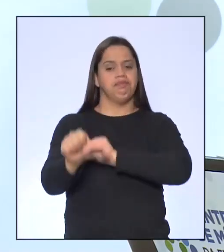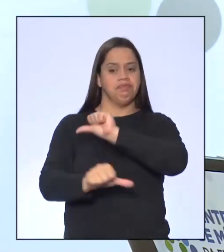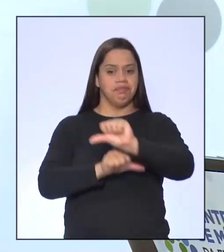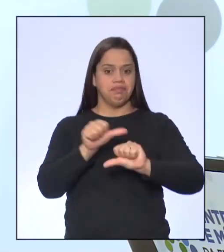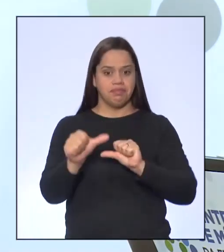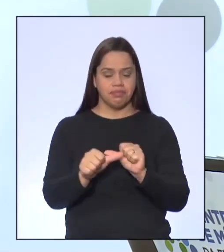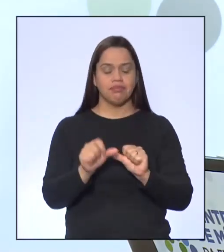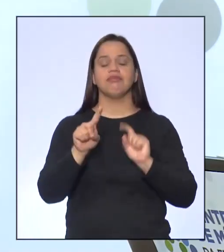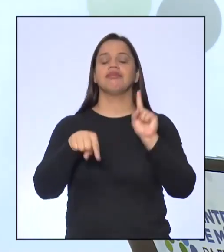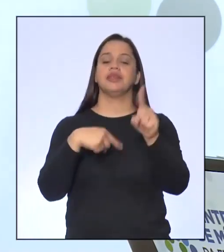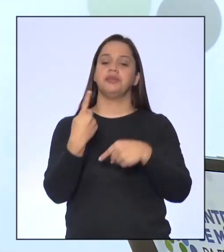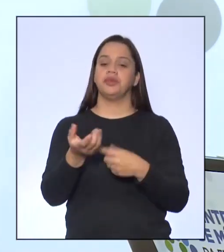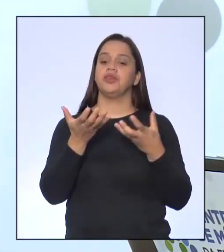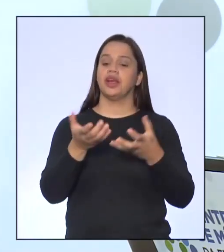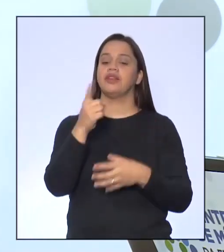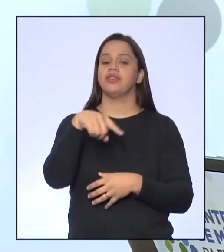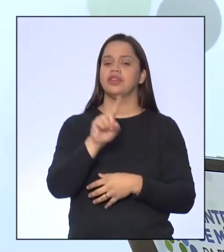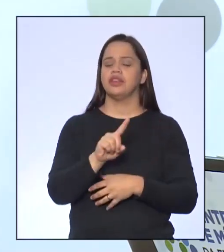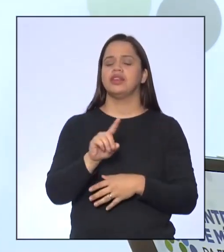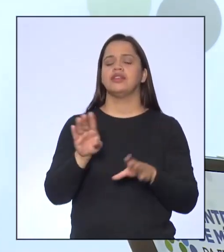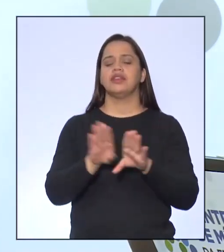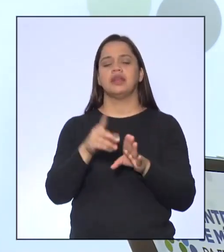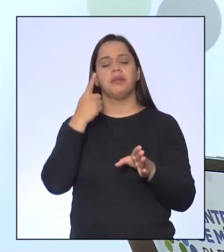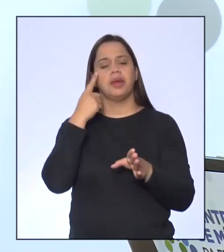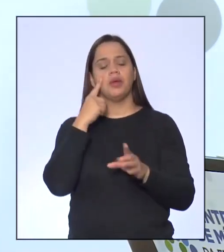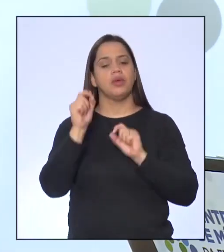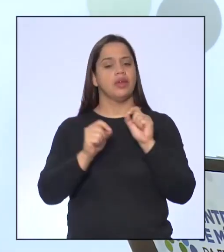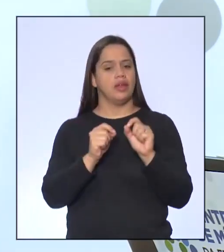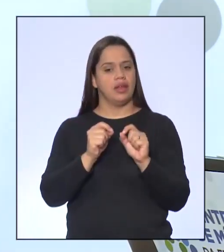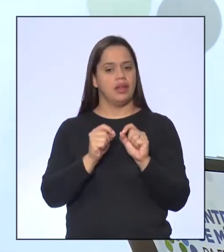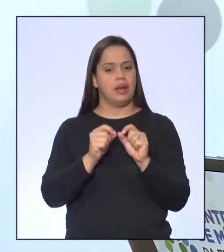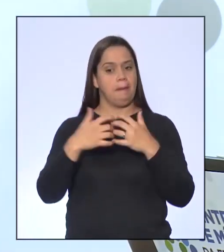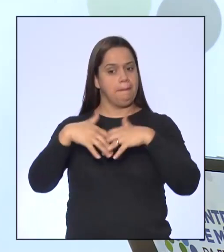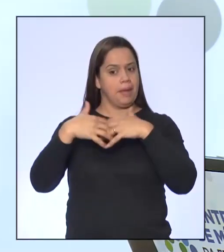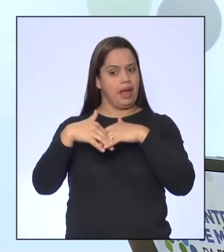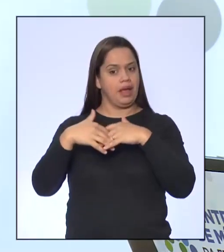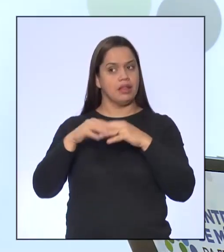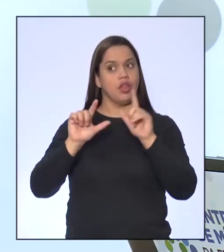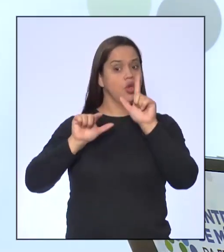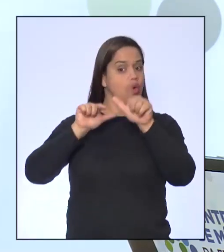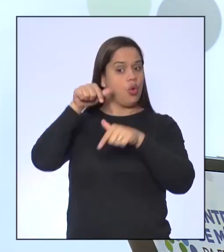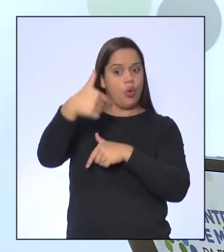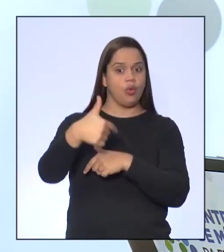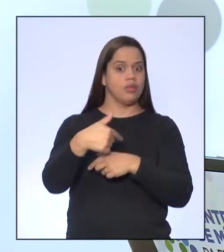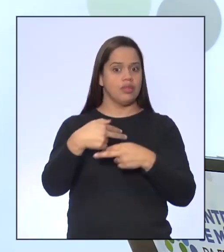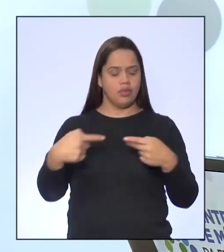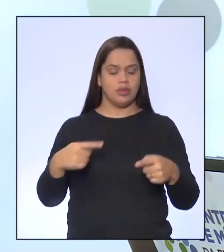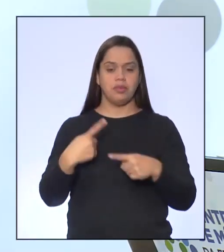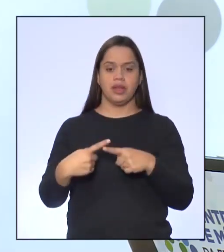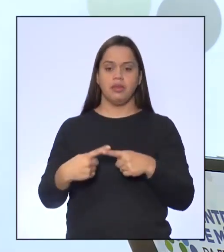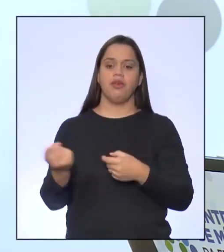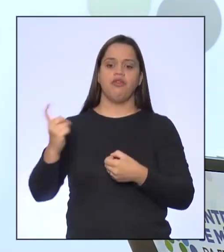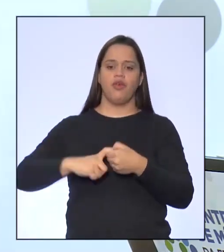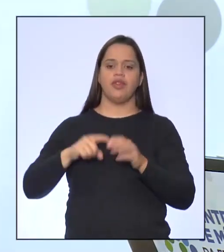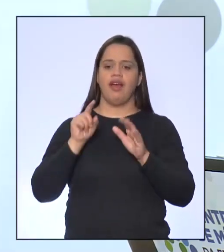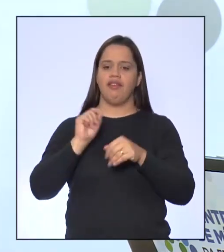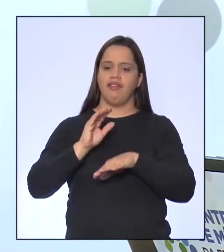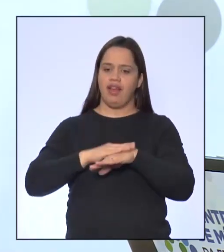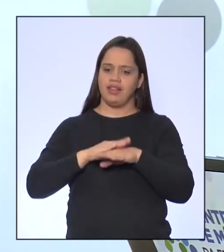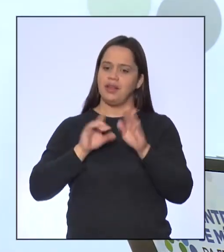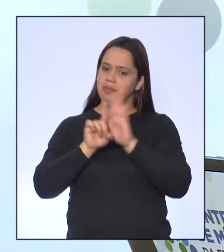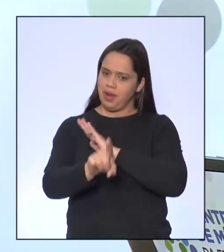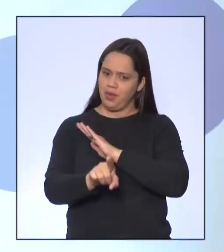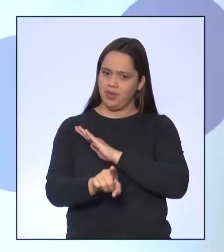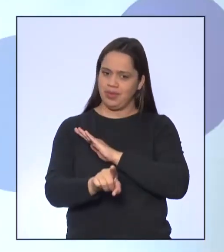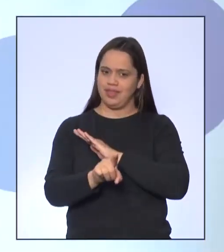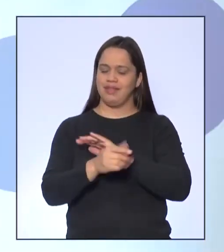E depois disso, além do que você vai ver no vídeo, eu quero que vocês pensem em outras, que a gente vai voltar fazendo essas perguntas, né, professora